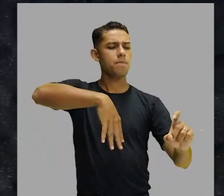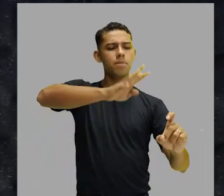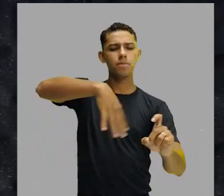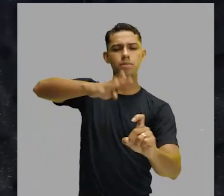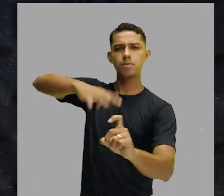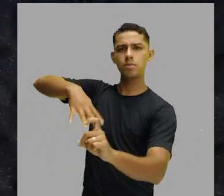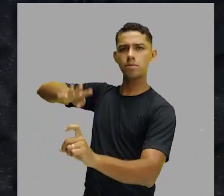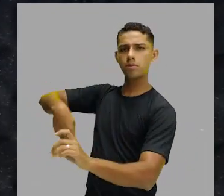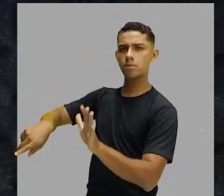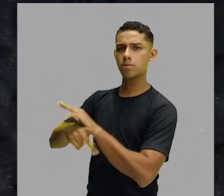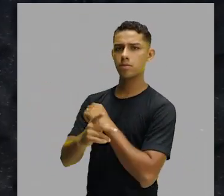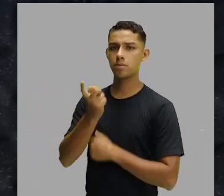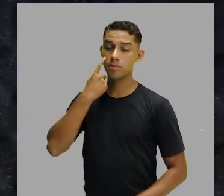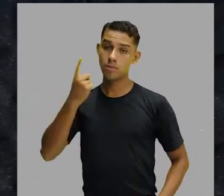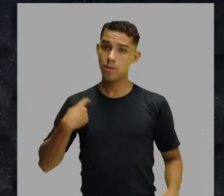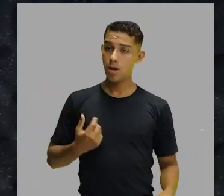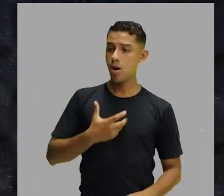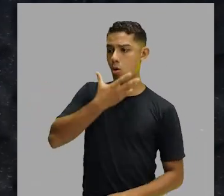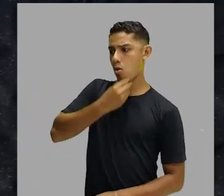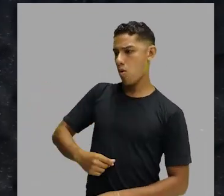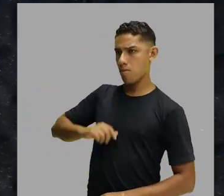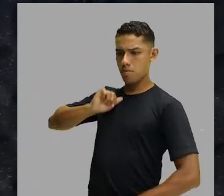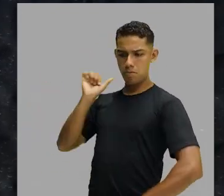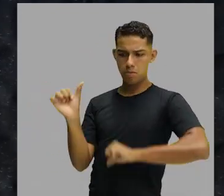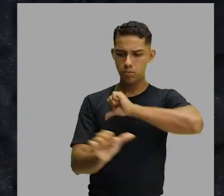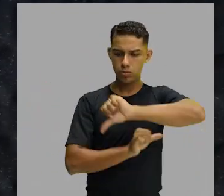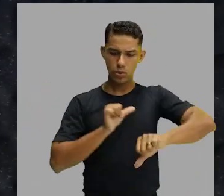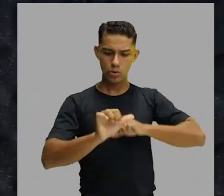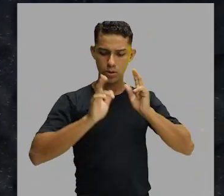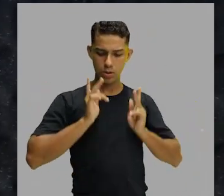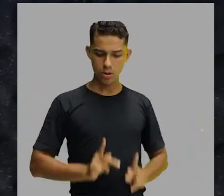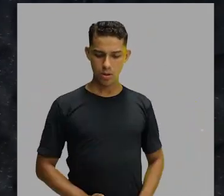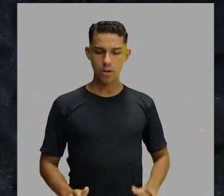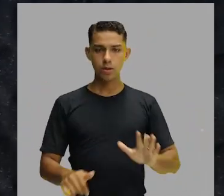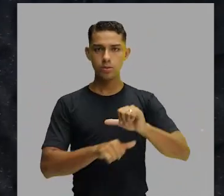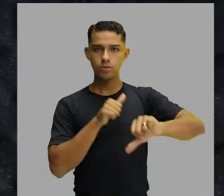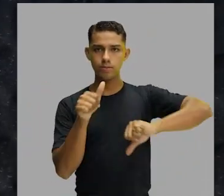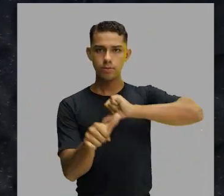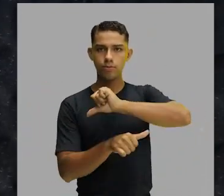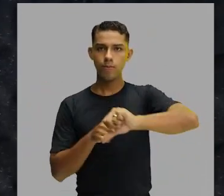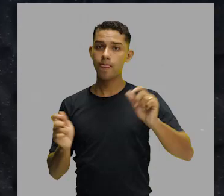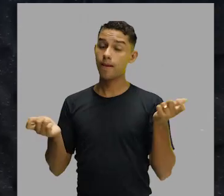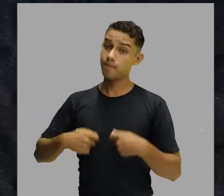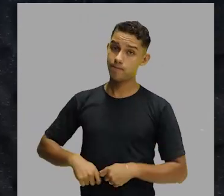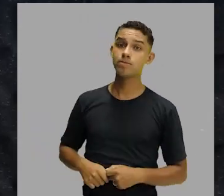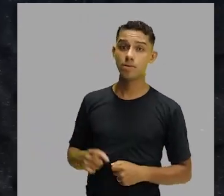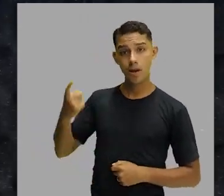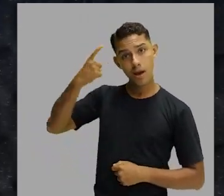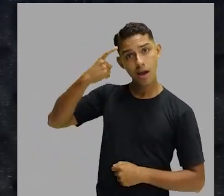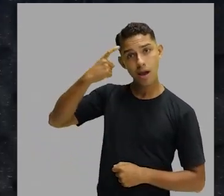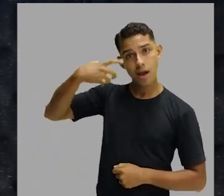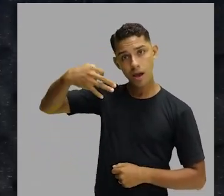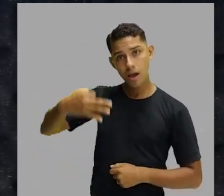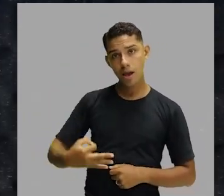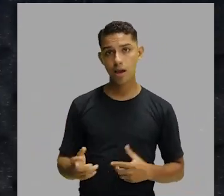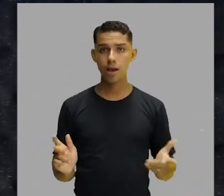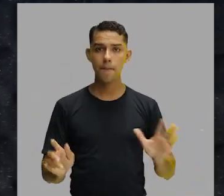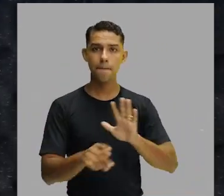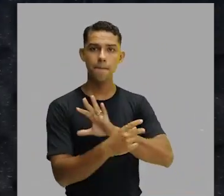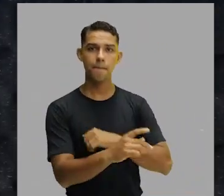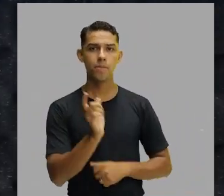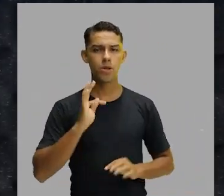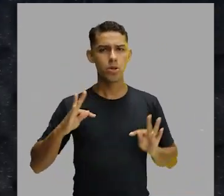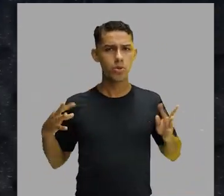divina, a partir daí o homem muda de comportamento. E se ele muda de comportamento, é natural que ele pense desse jeito, que